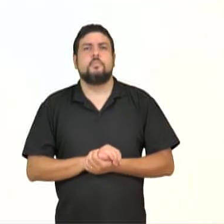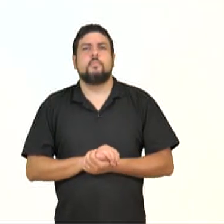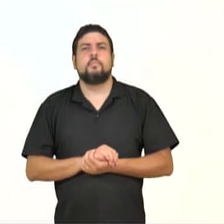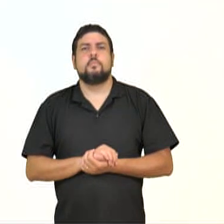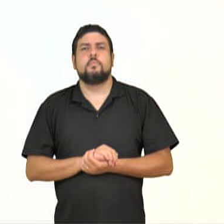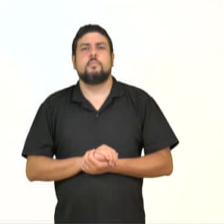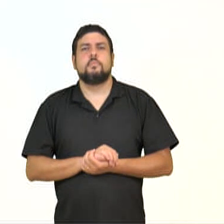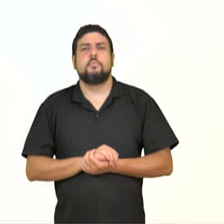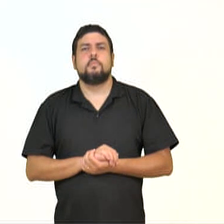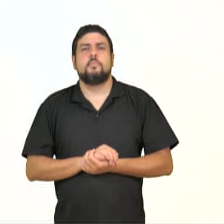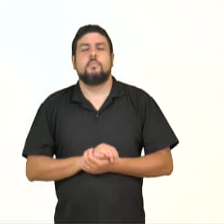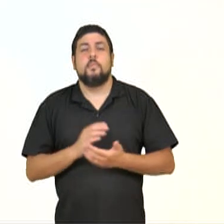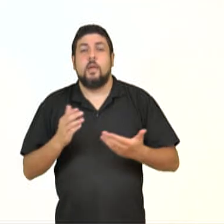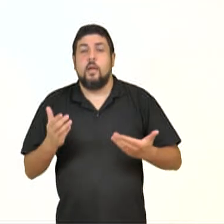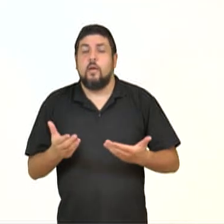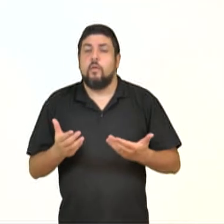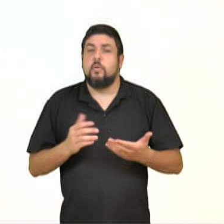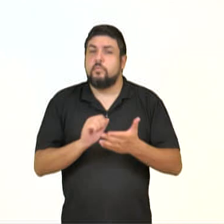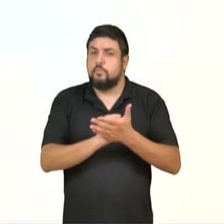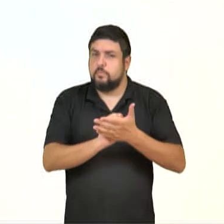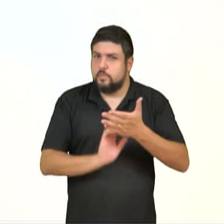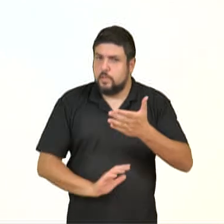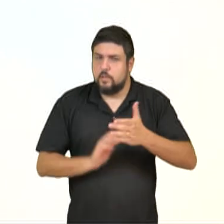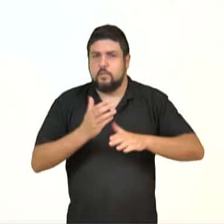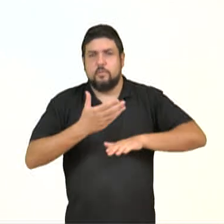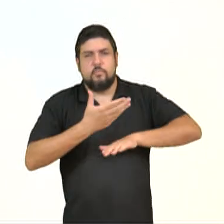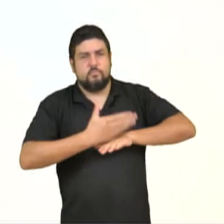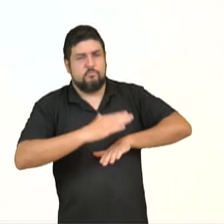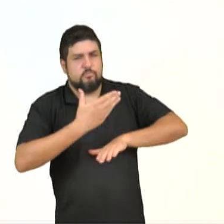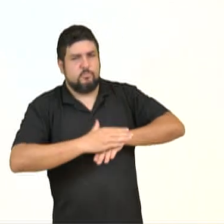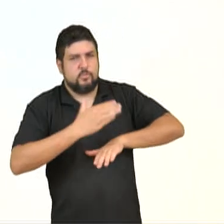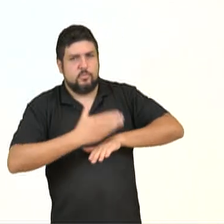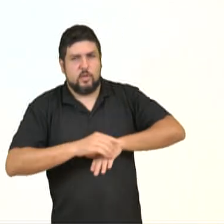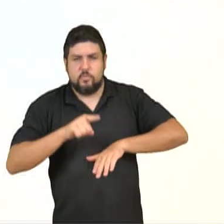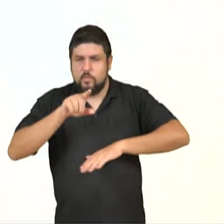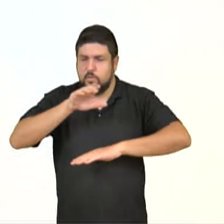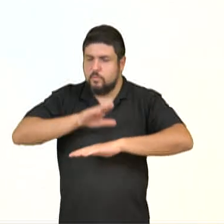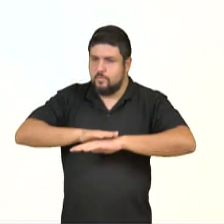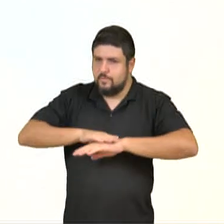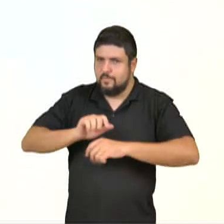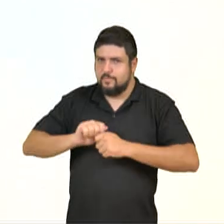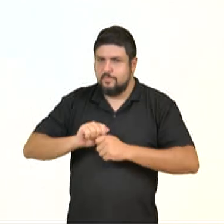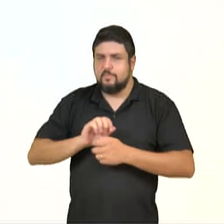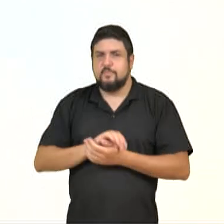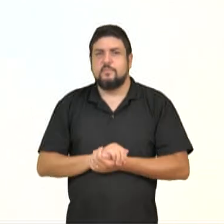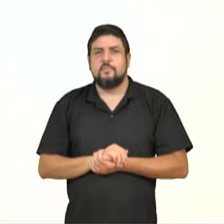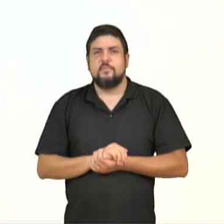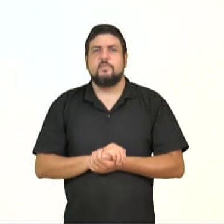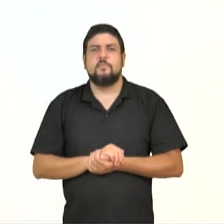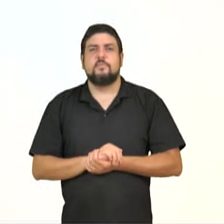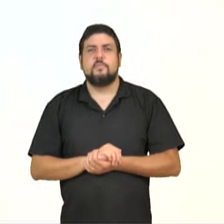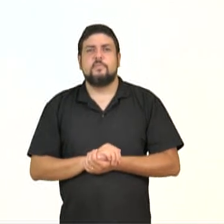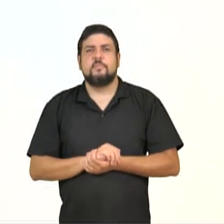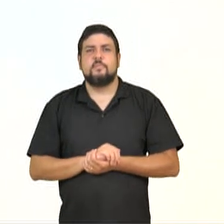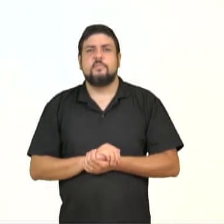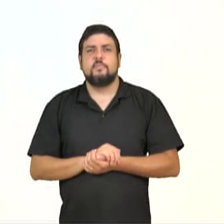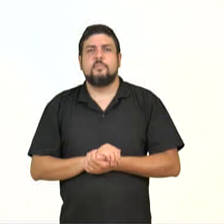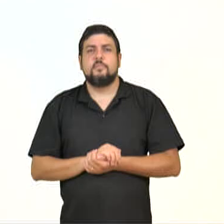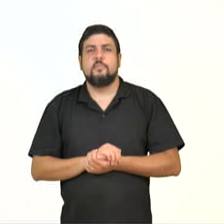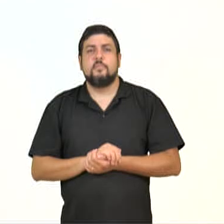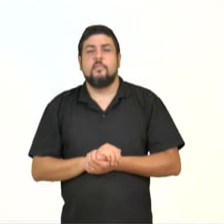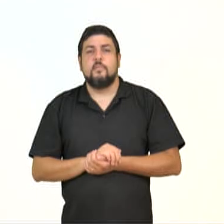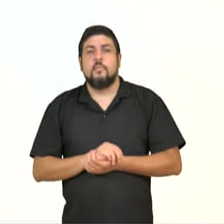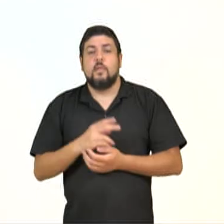Agora a gente tem o mão na massa, que é a hora de você, como o próprio nome já diz, colocar a mão na massa. Se apropriando da